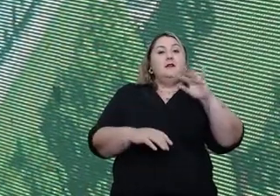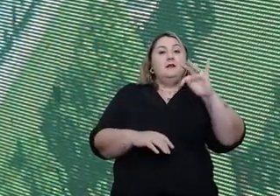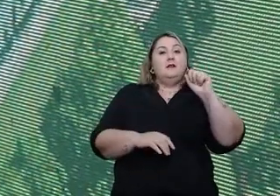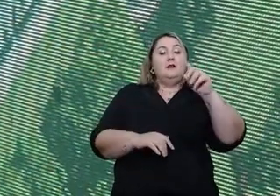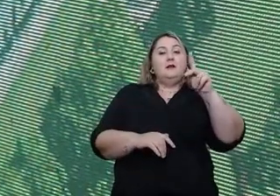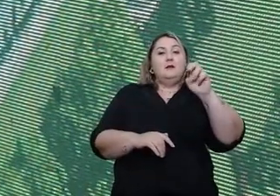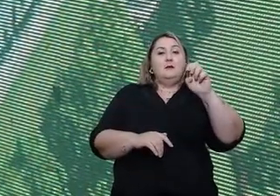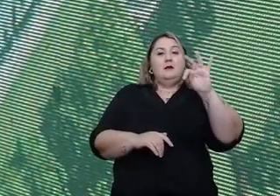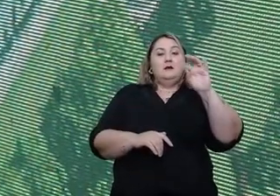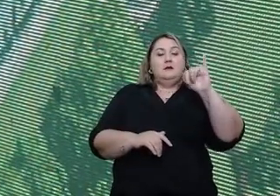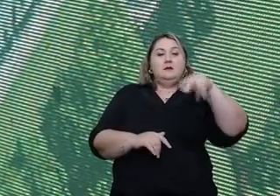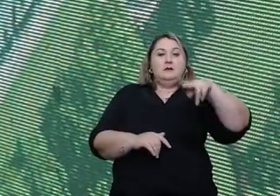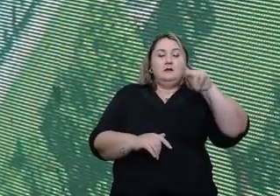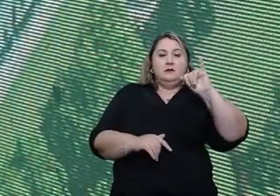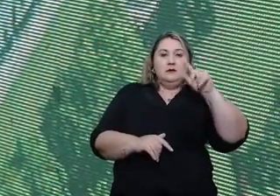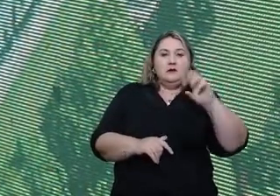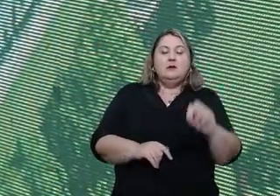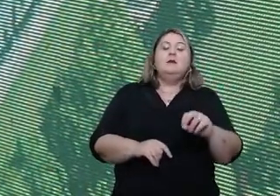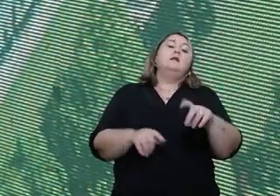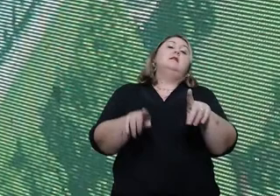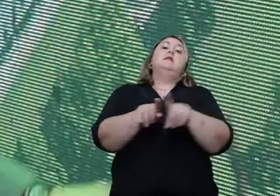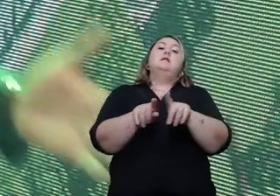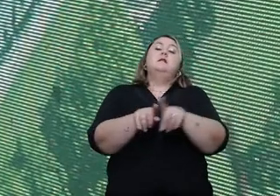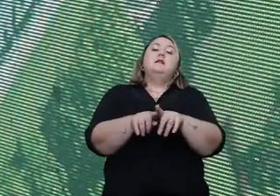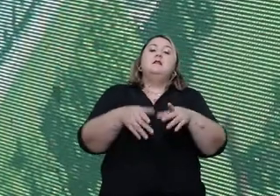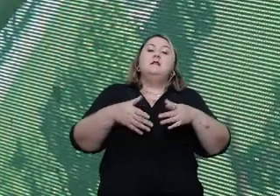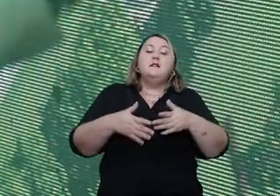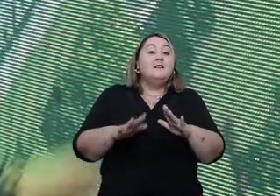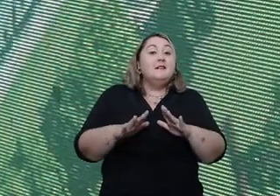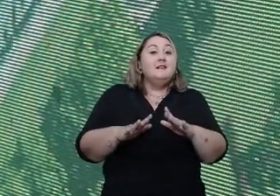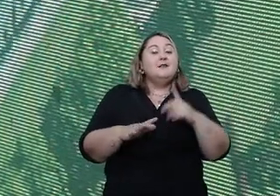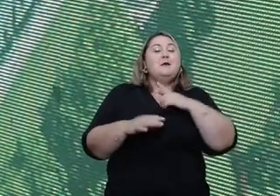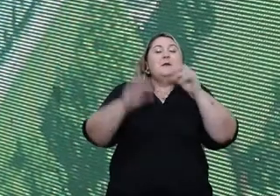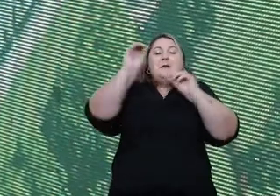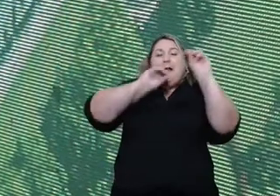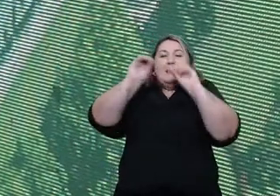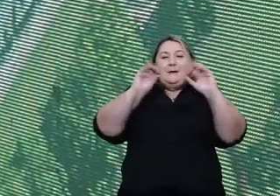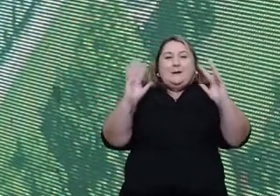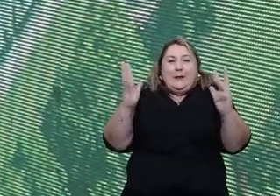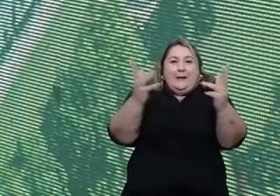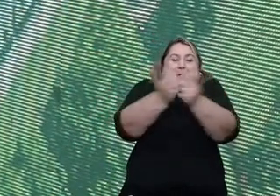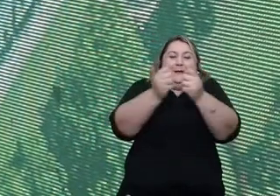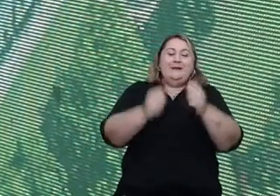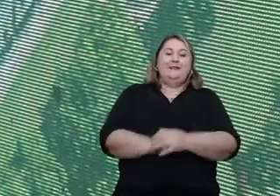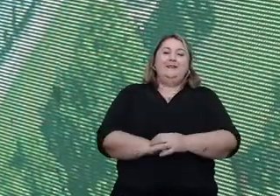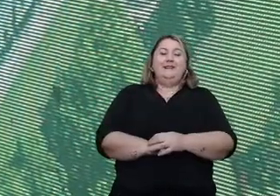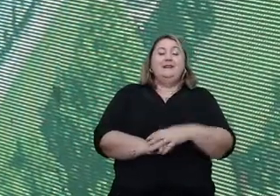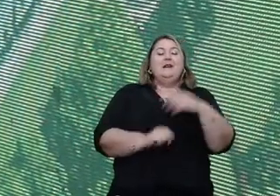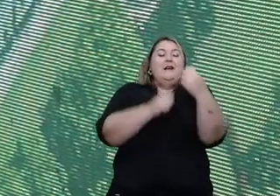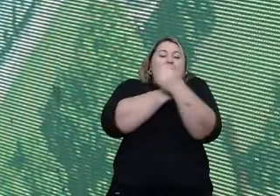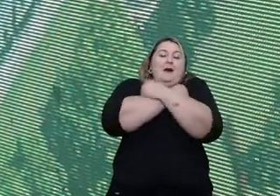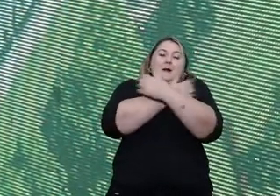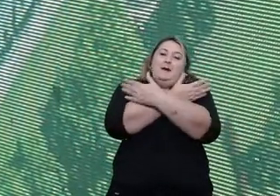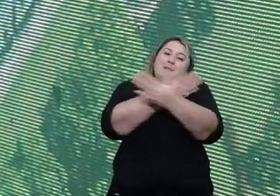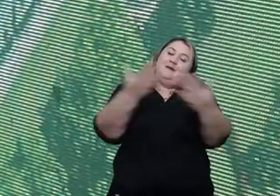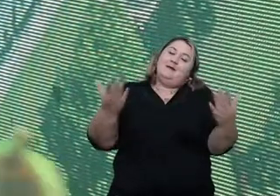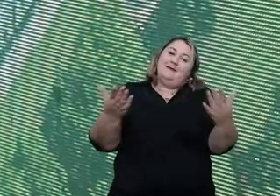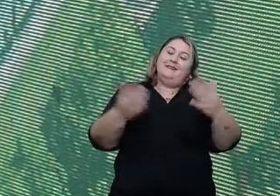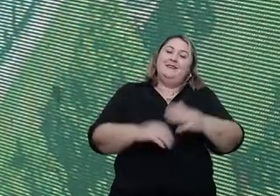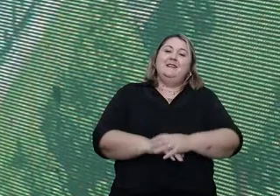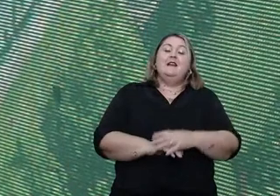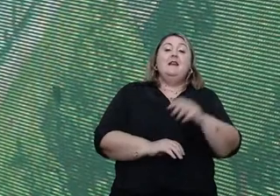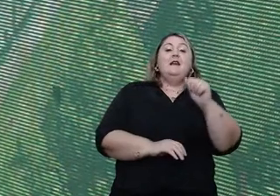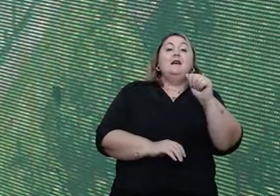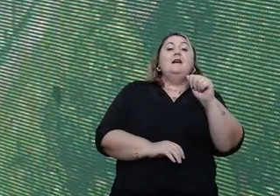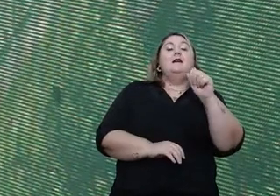sou natural aí da região, Capão Bonito, a minha cidade natal. Muito um beijo para Itapetininga, a galera aí. O S tá mandando um abraço para todo mundo. Itapê,